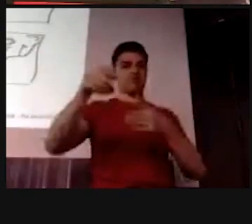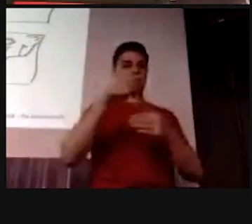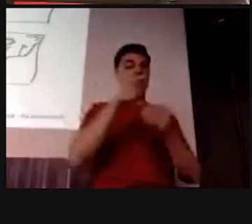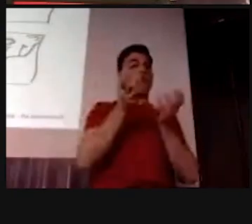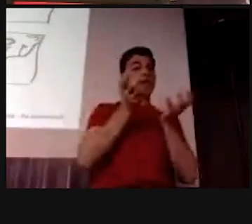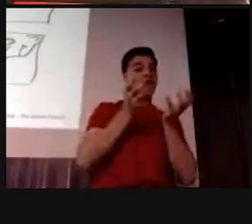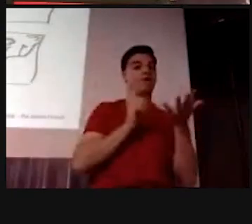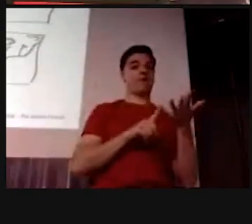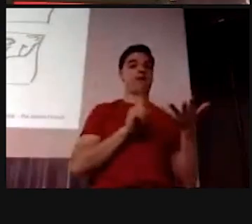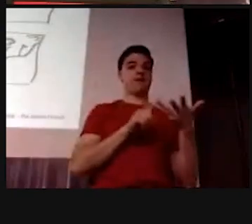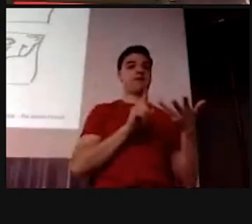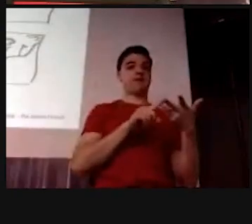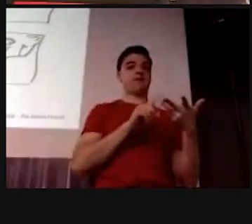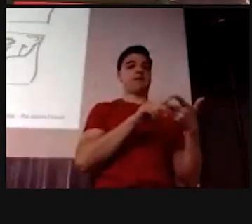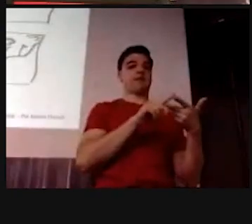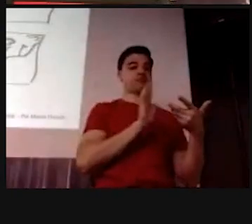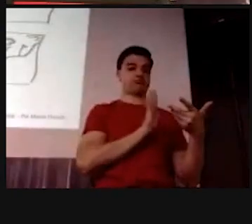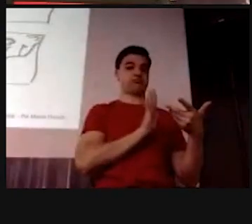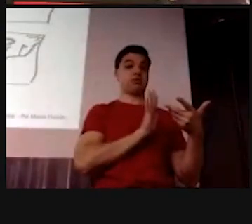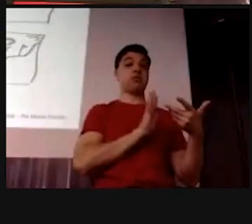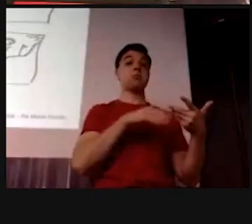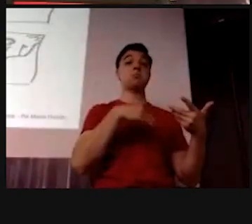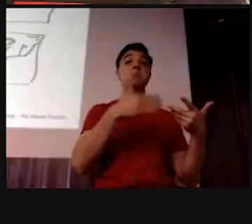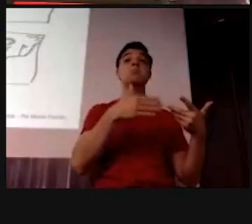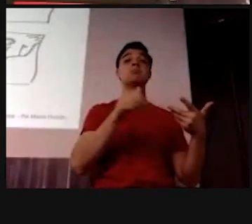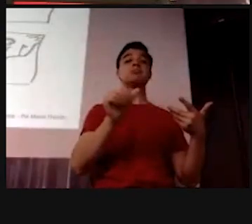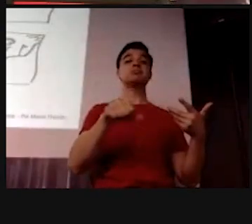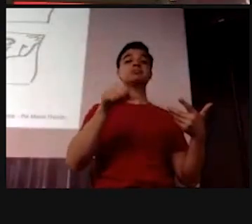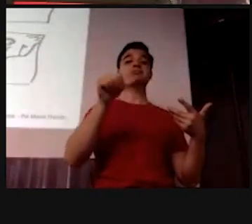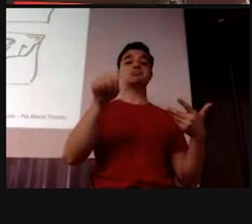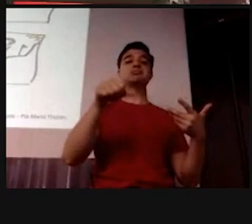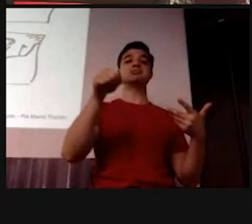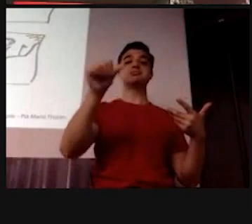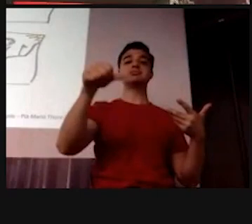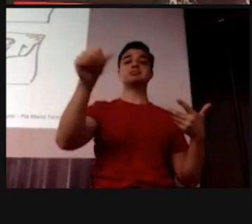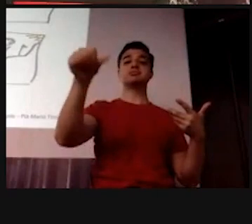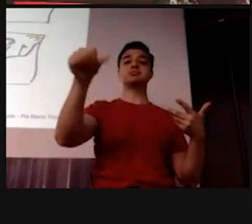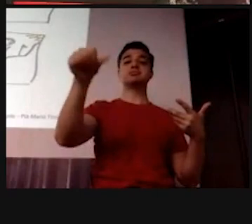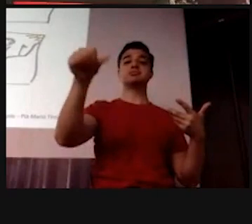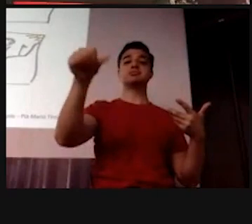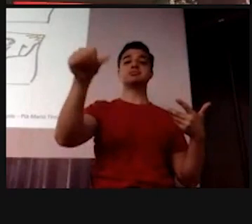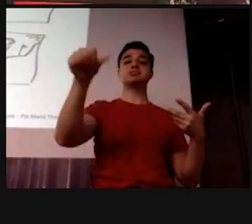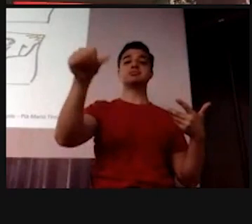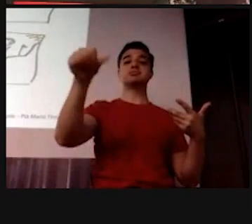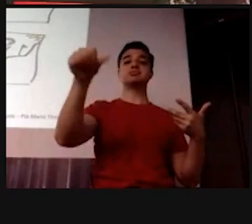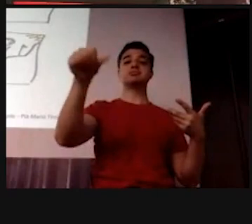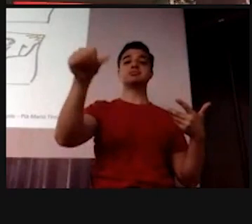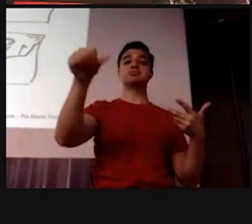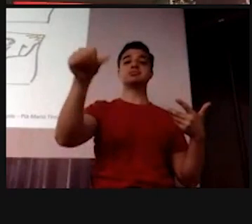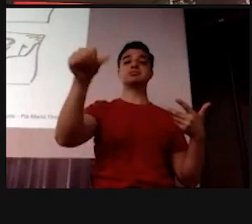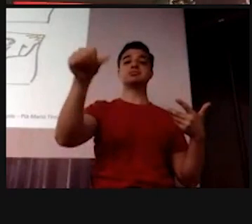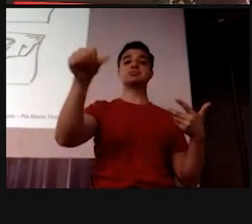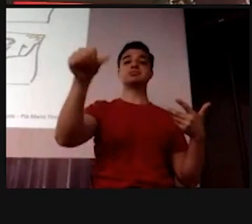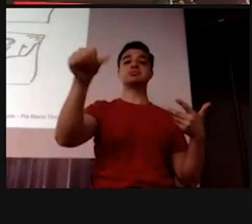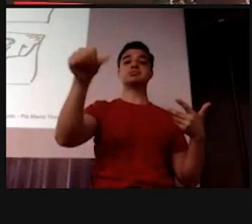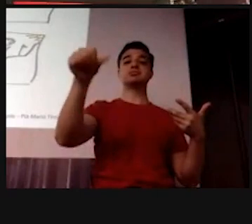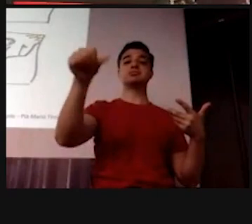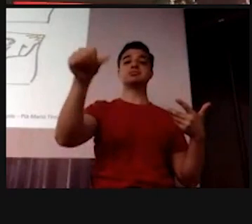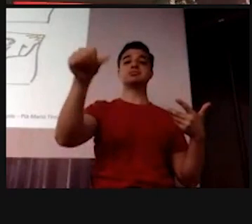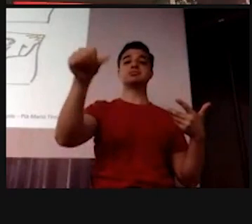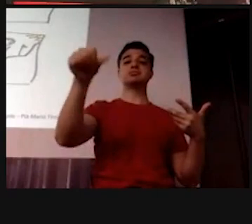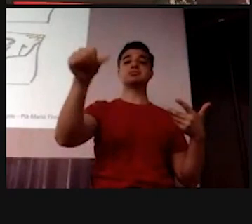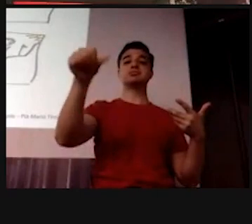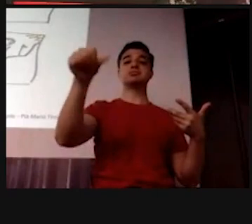futuro. Não é esse cenário. O nosso cenário agora é cheio de altos e baixos, cheio de mudanças, então a gente precisa